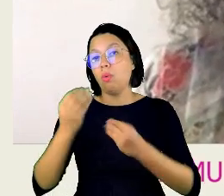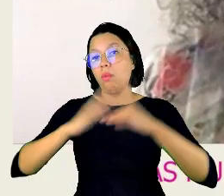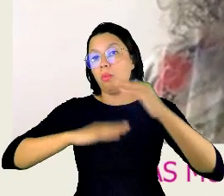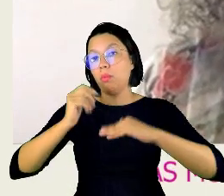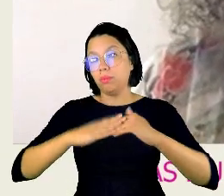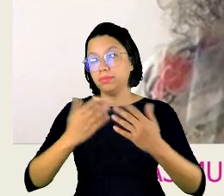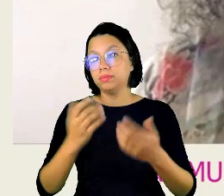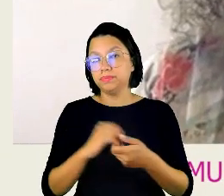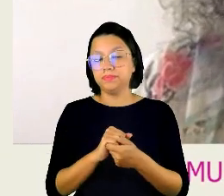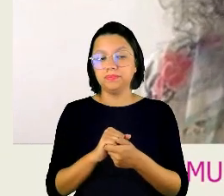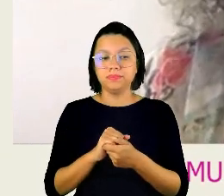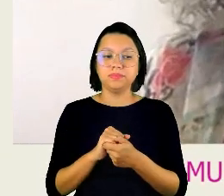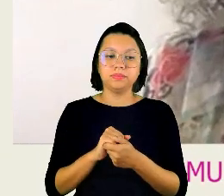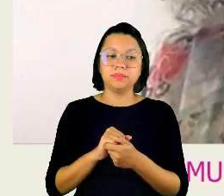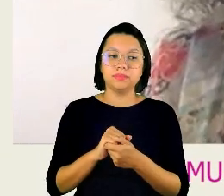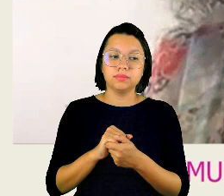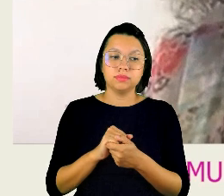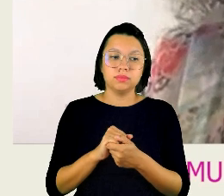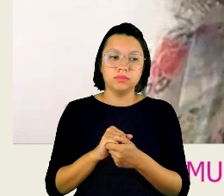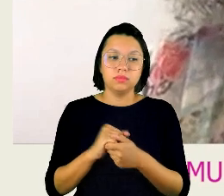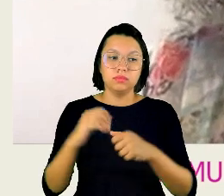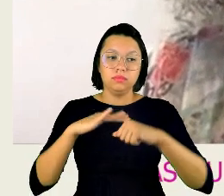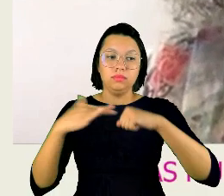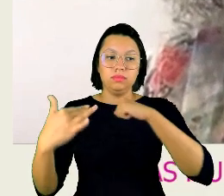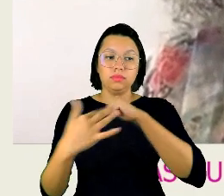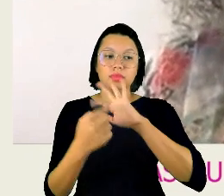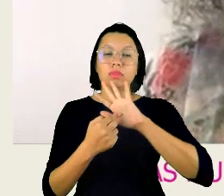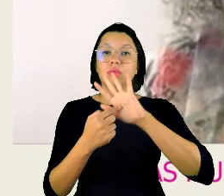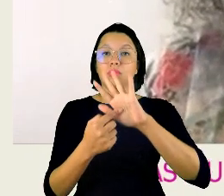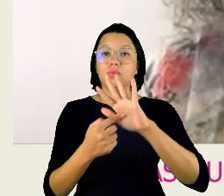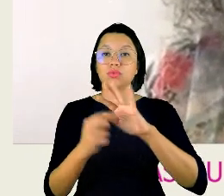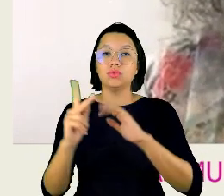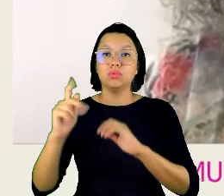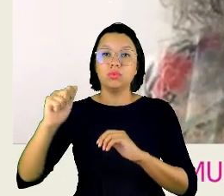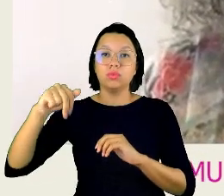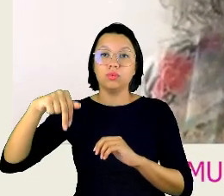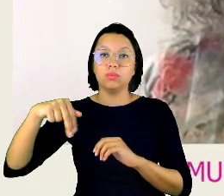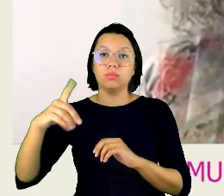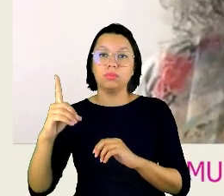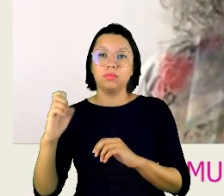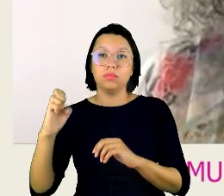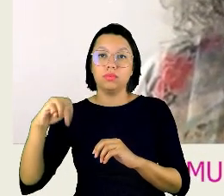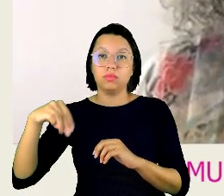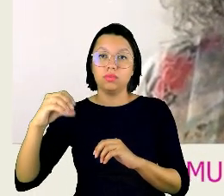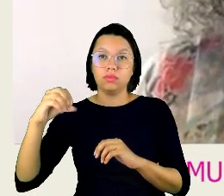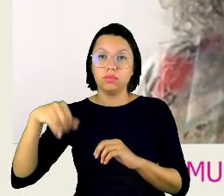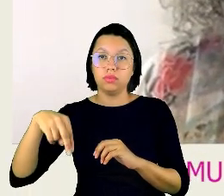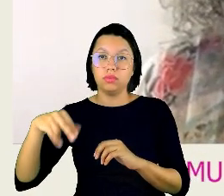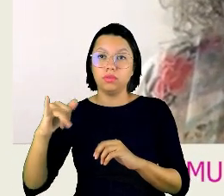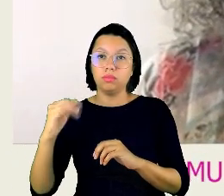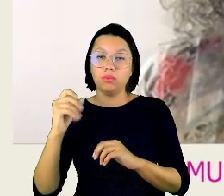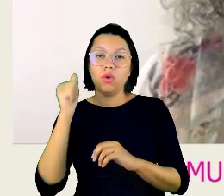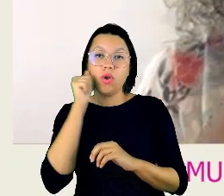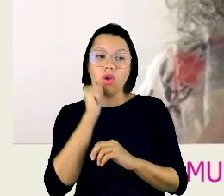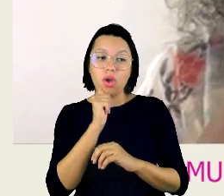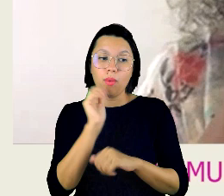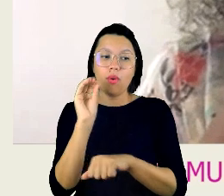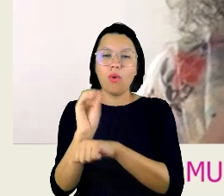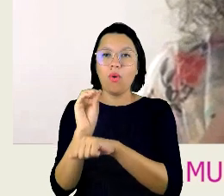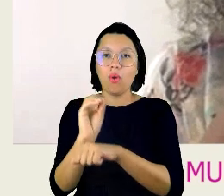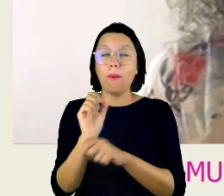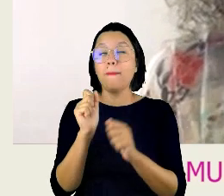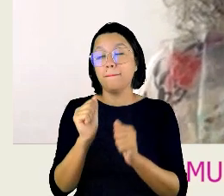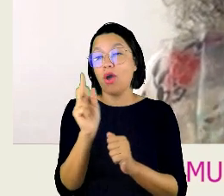profissão. E a pandemia mostrou o pandemônio feminino dos cuidados. Eu posso até usar esse